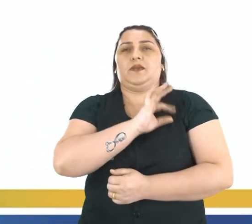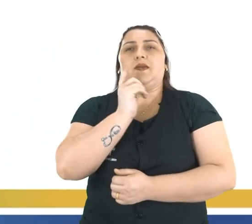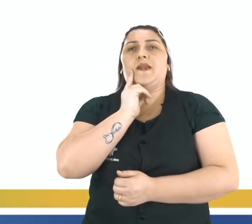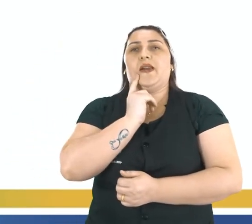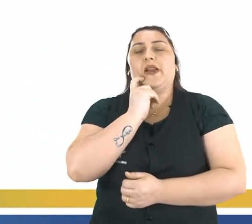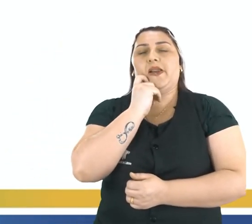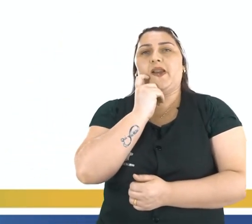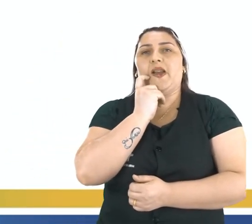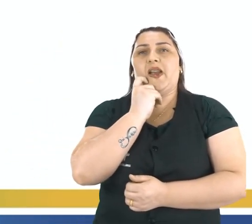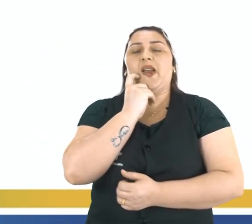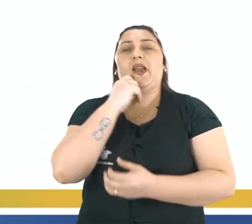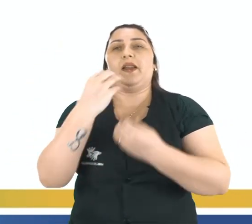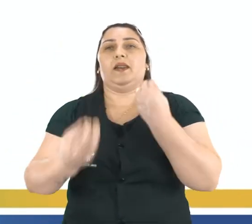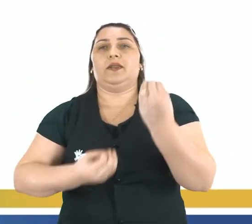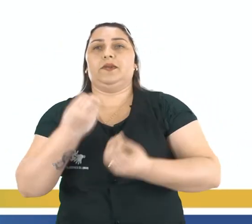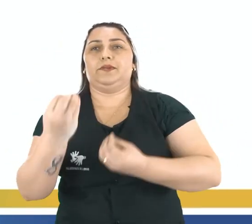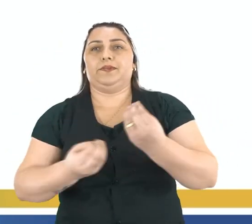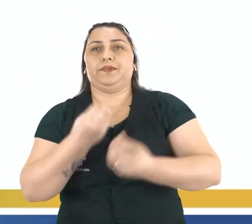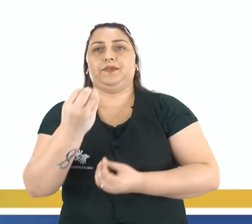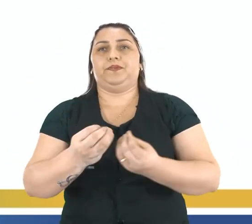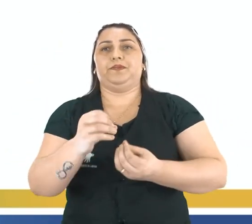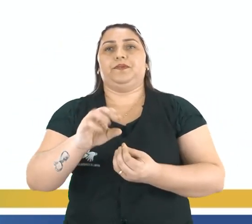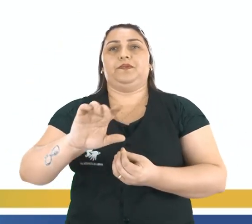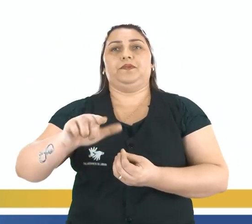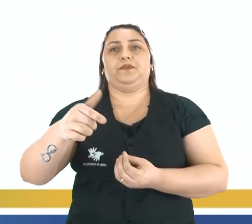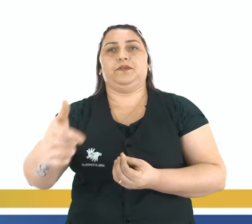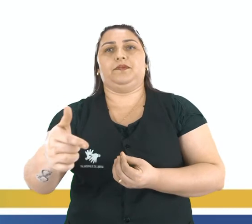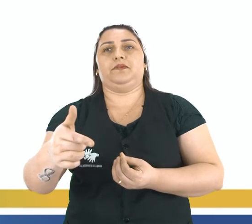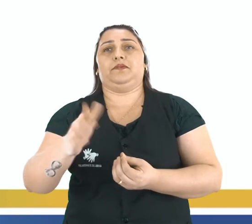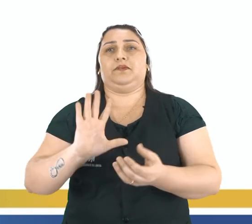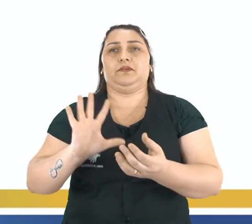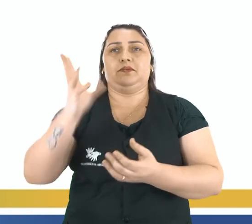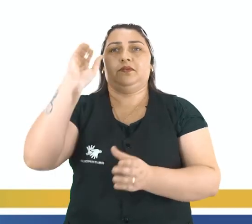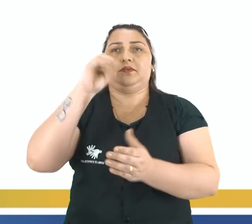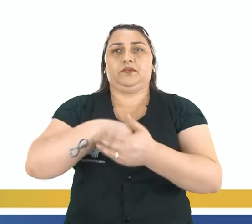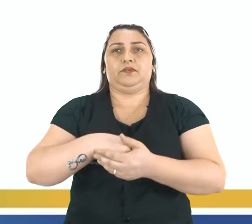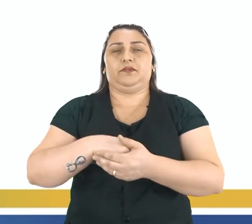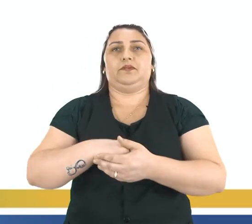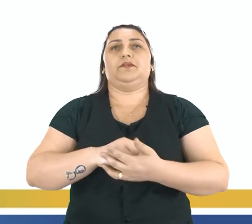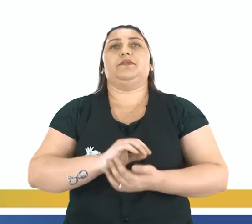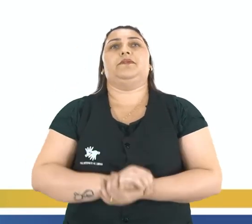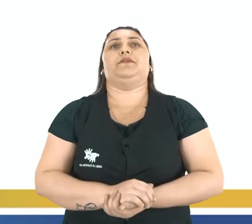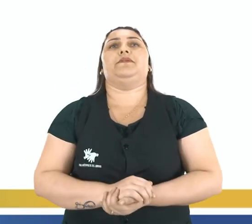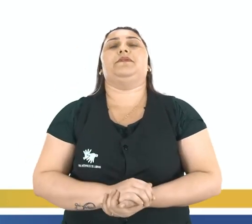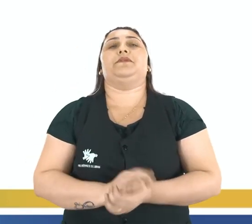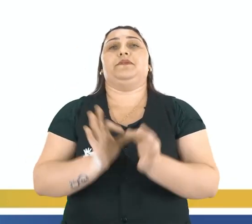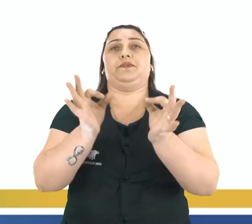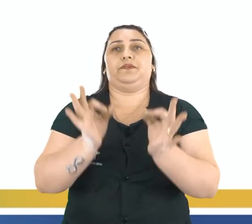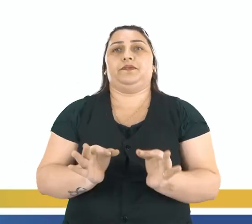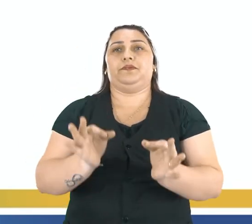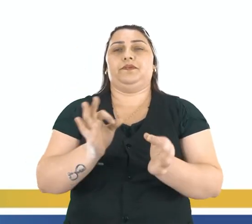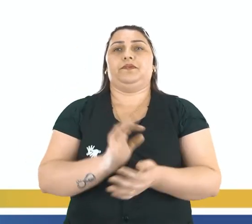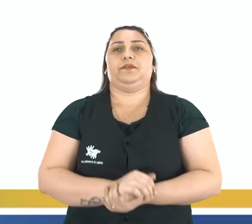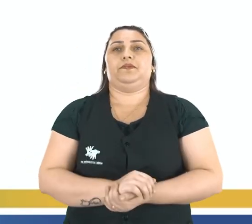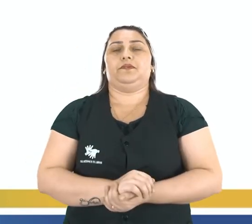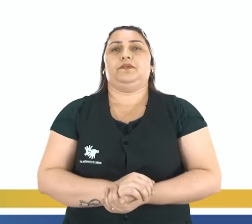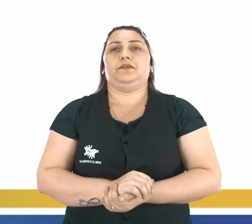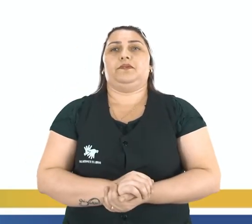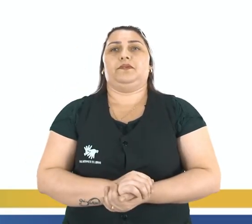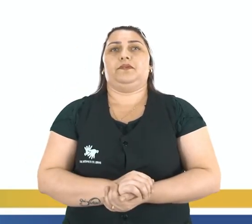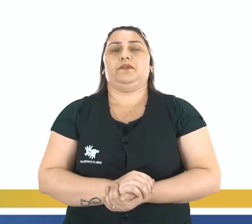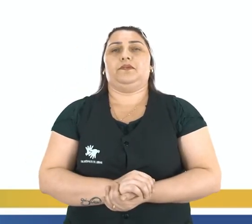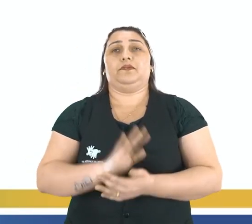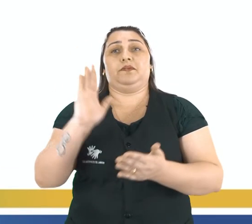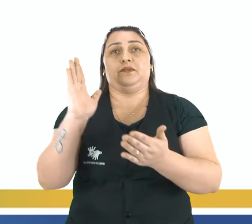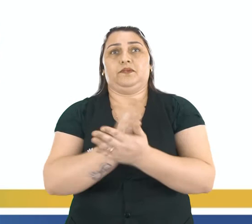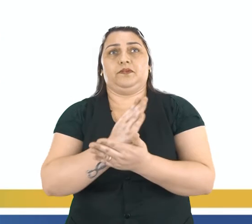regime militar, e como que essa oposição acontecia dentro desses cenários, certo? Então, vamos